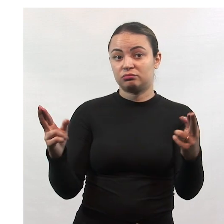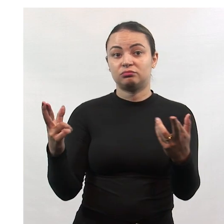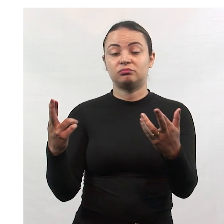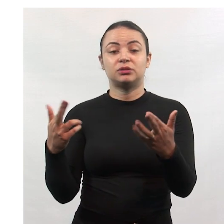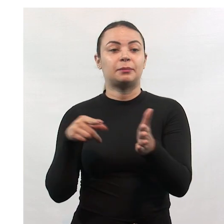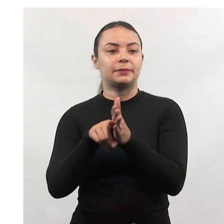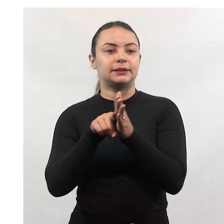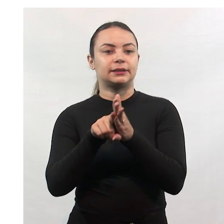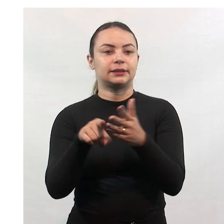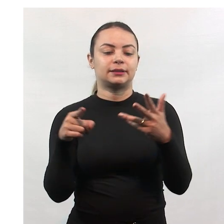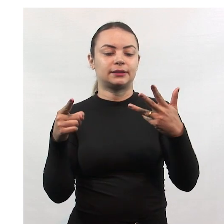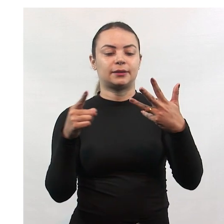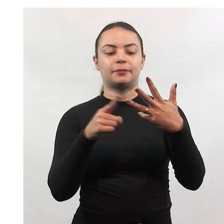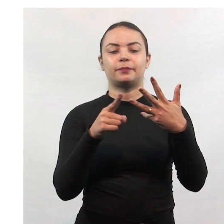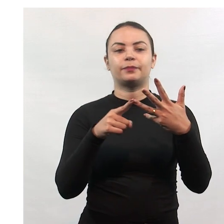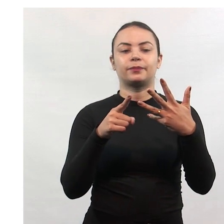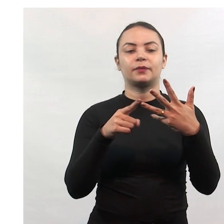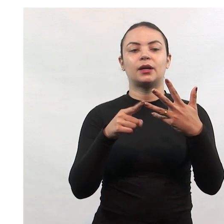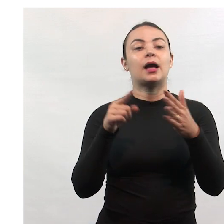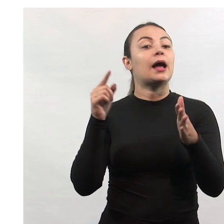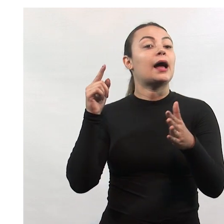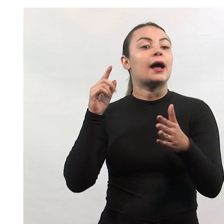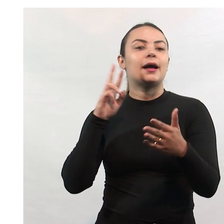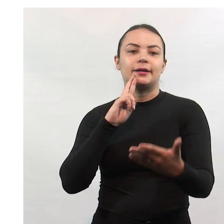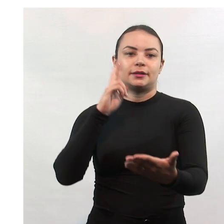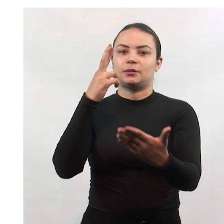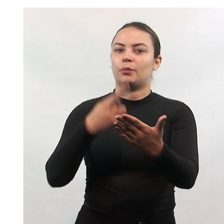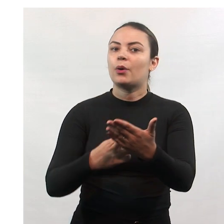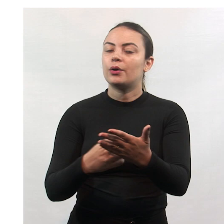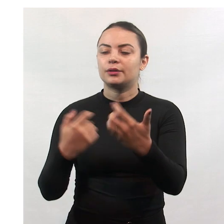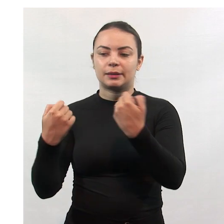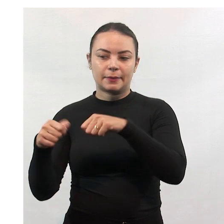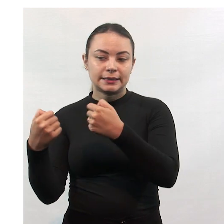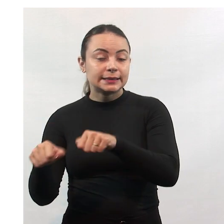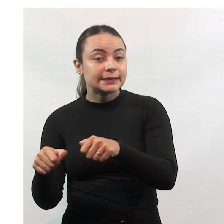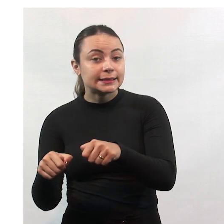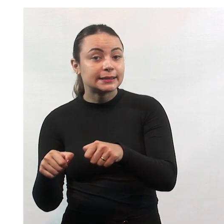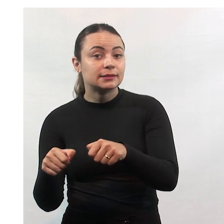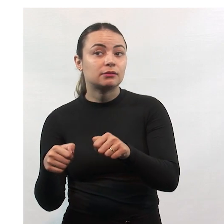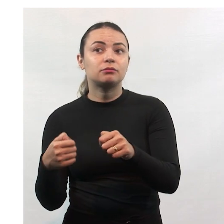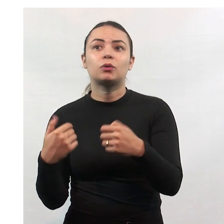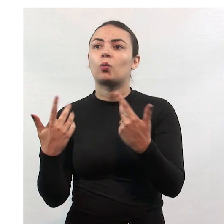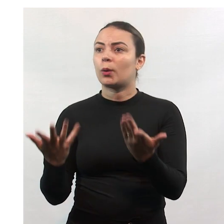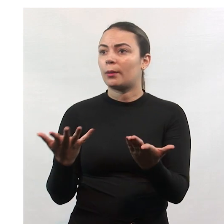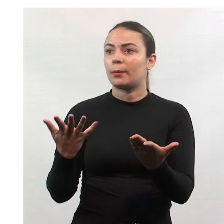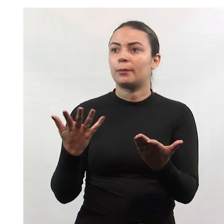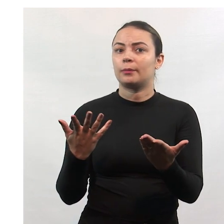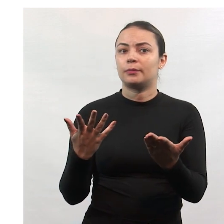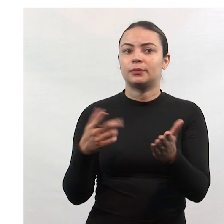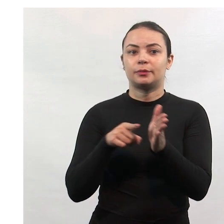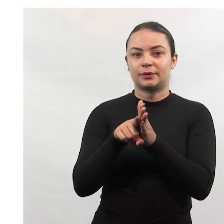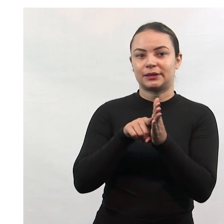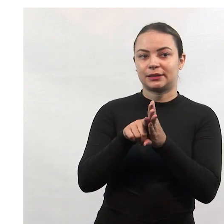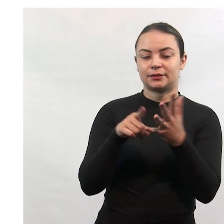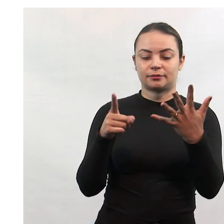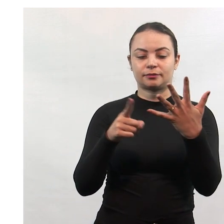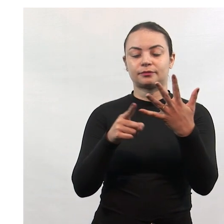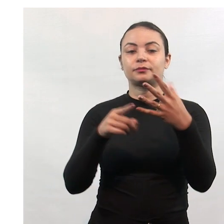que interessa, né, à pesquisa, determinar que lugar a pesquisa quer chegar,